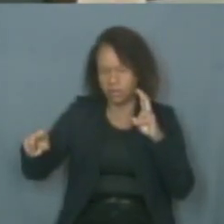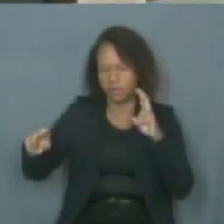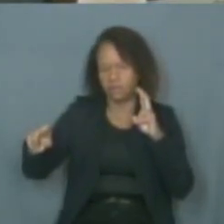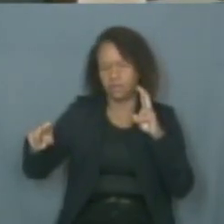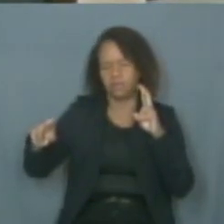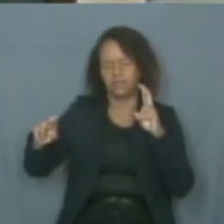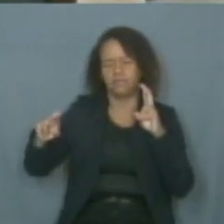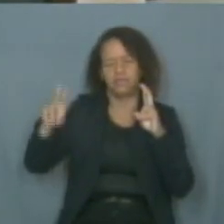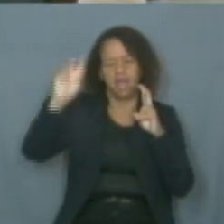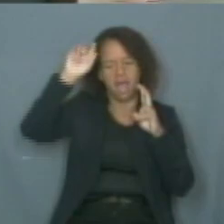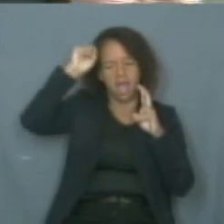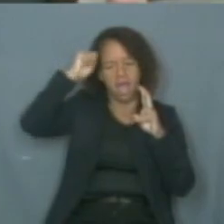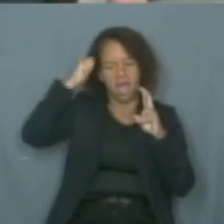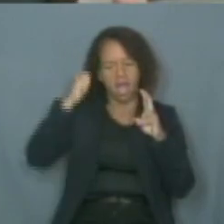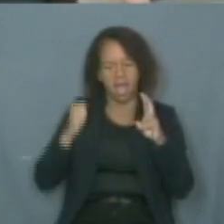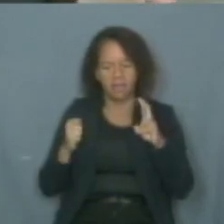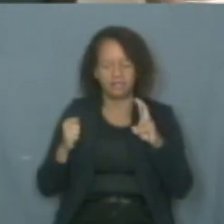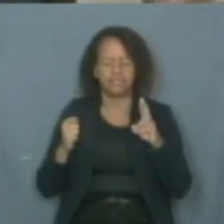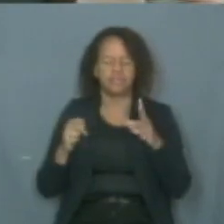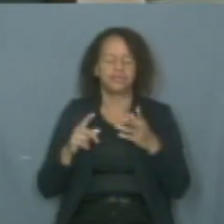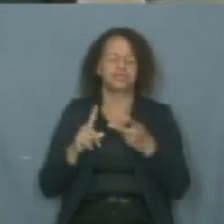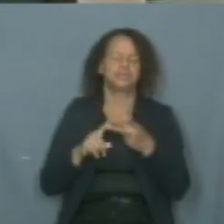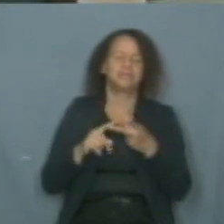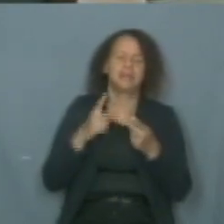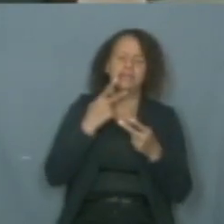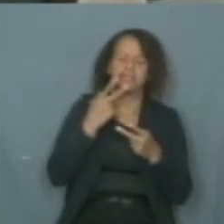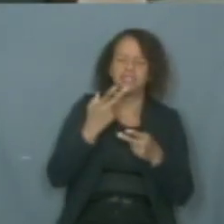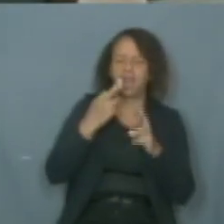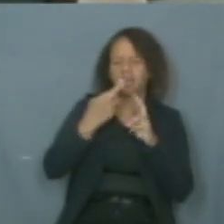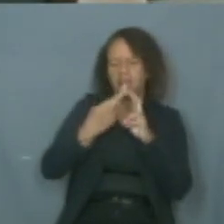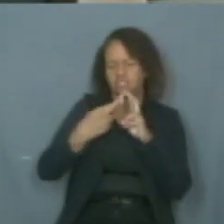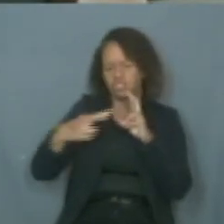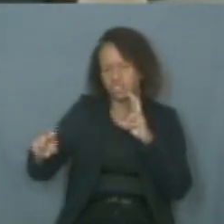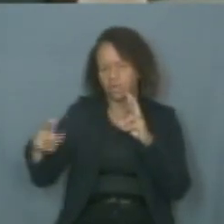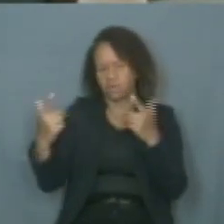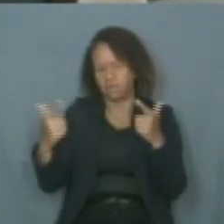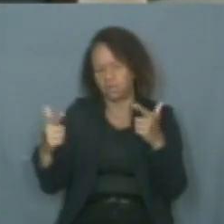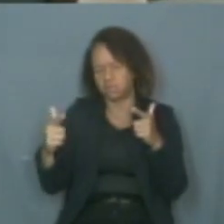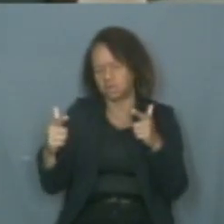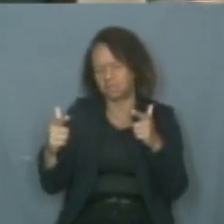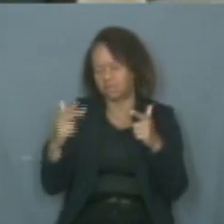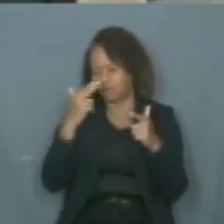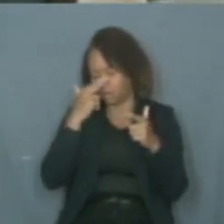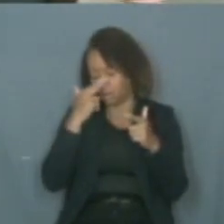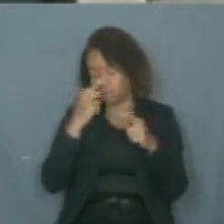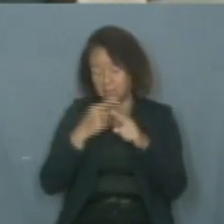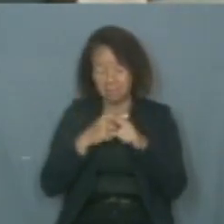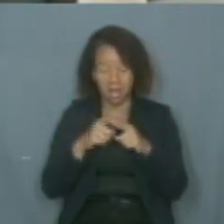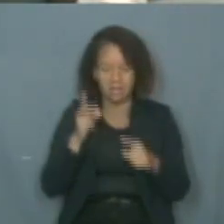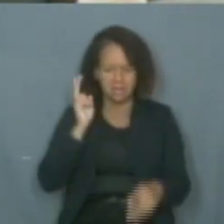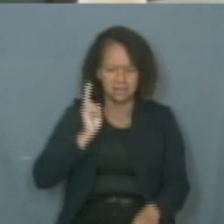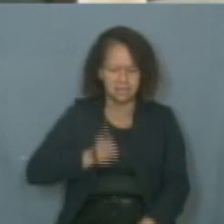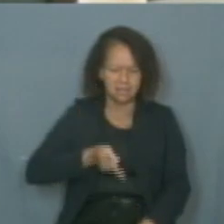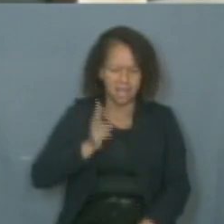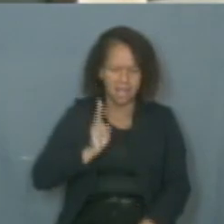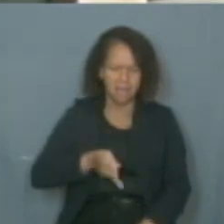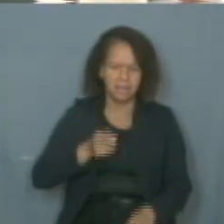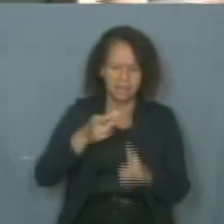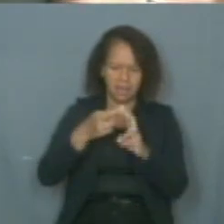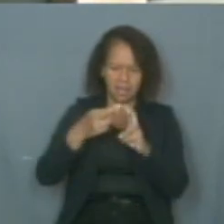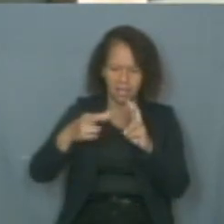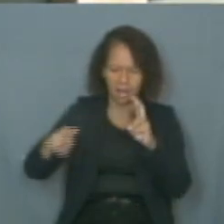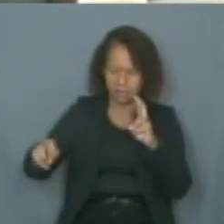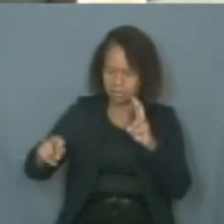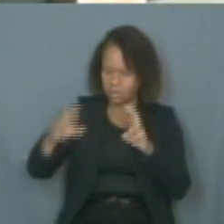de origem afro, né? Muito se fala em religiões que não são as cristãs, mas toda vez que tem a ver com a